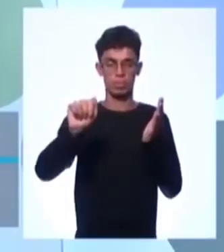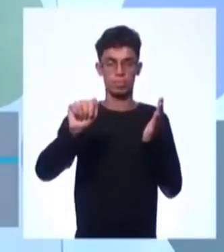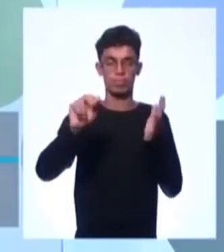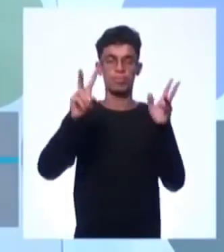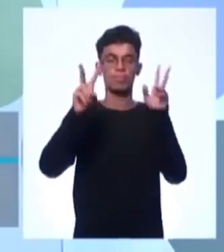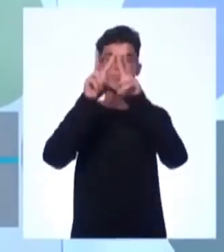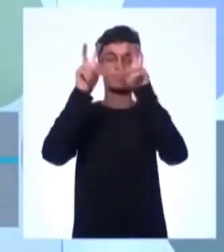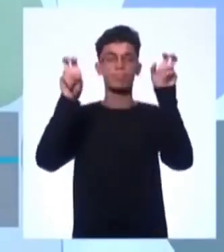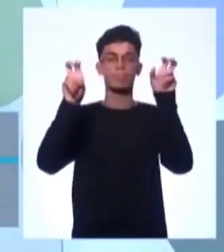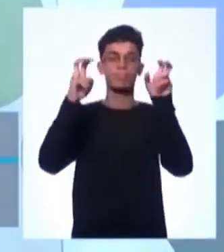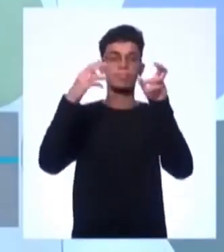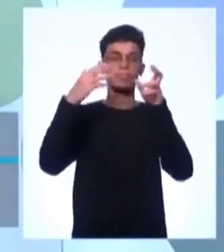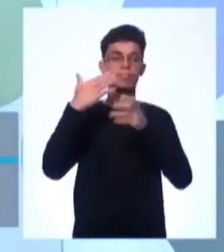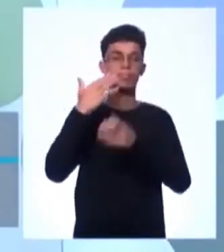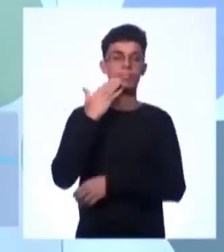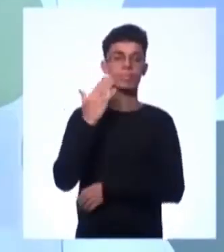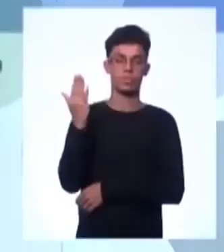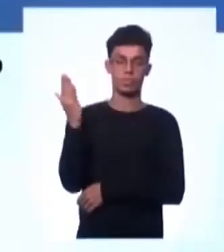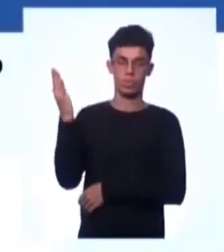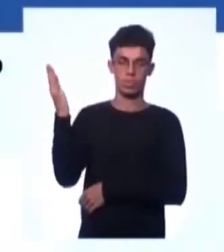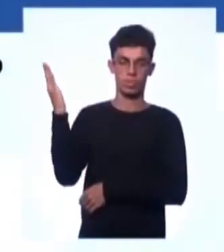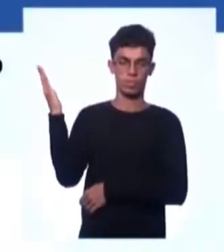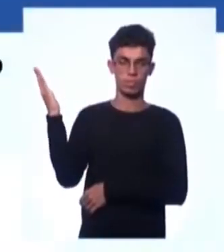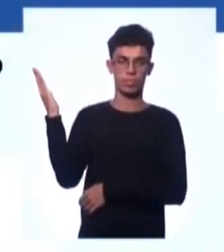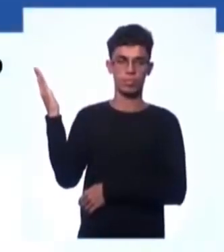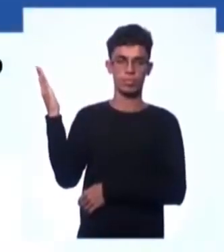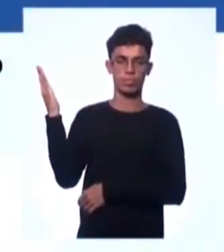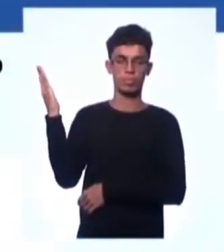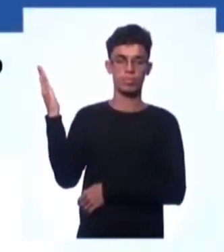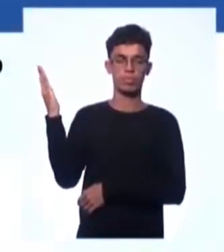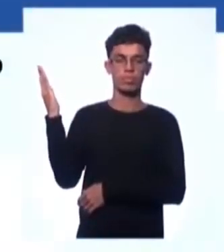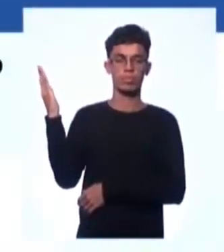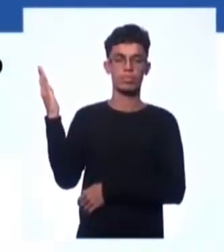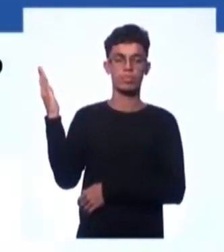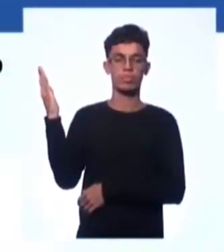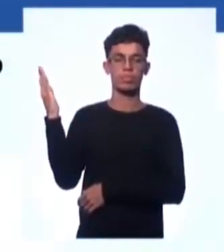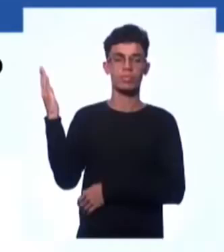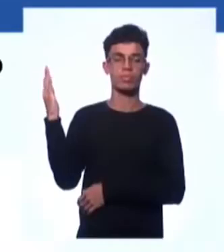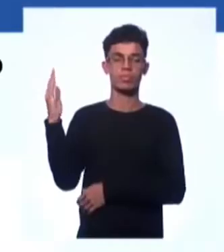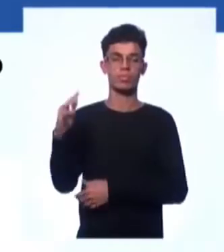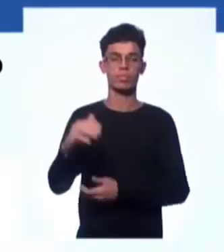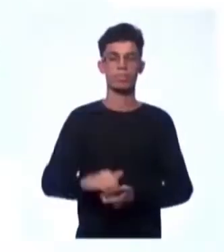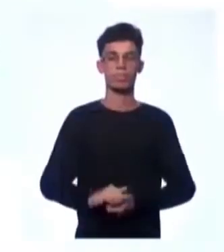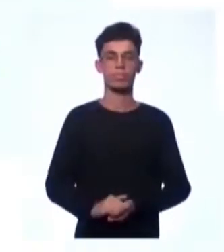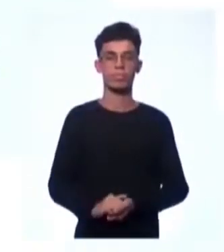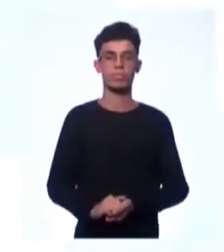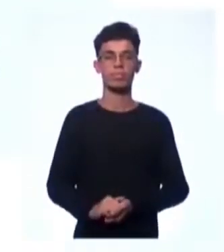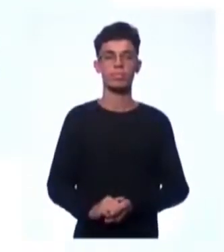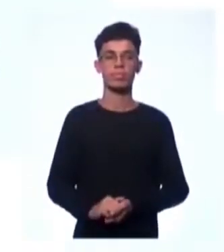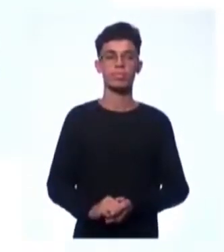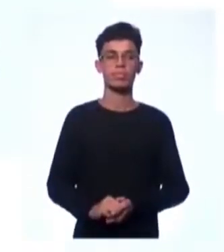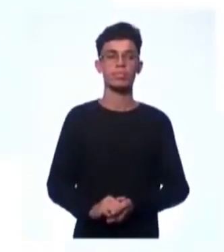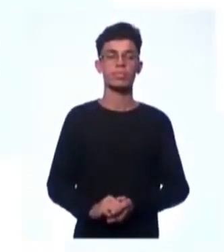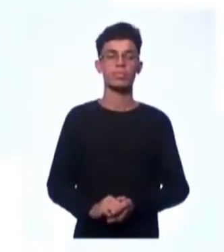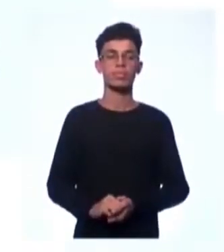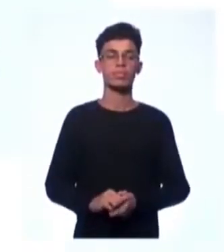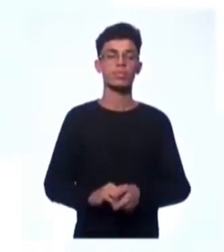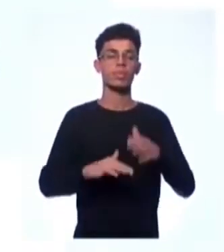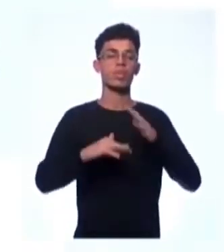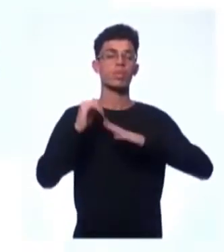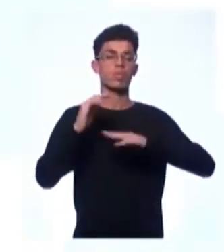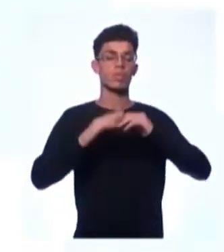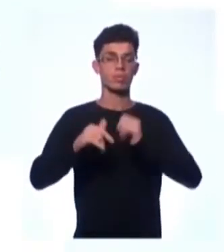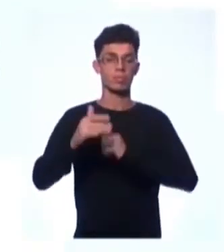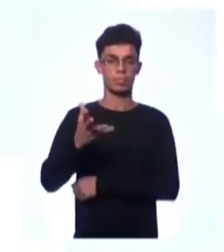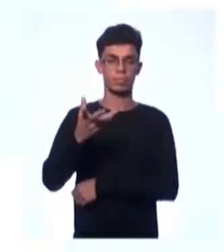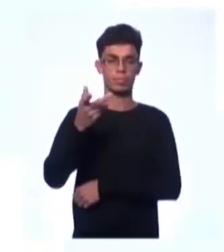tema da aula é torque em uma espira percorrida por uma corrente elétrica. A habilidade em questão